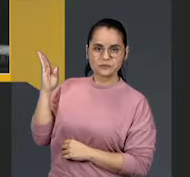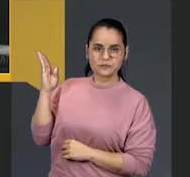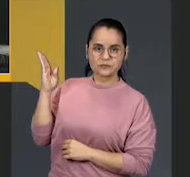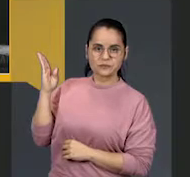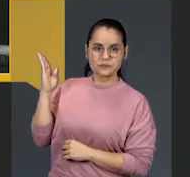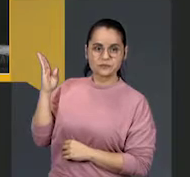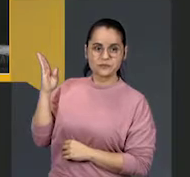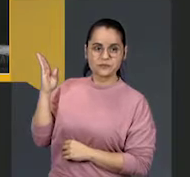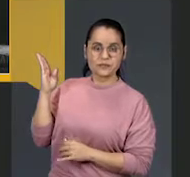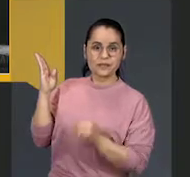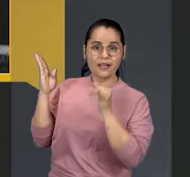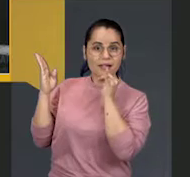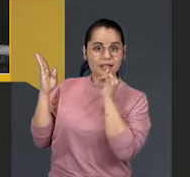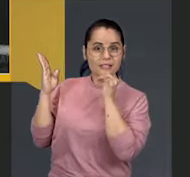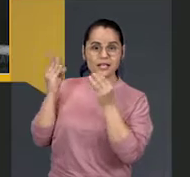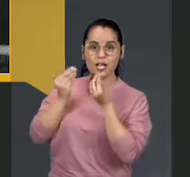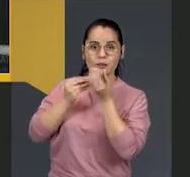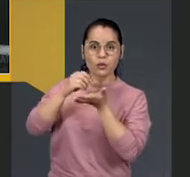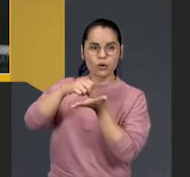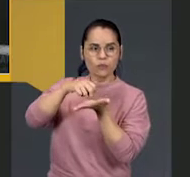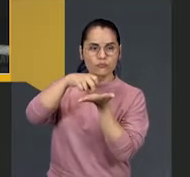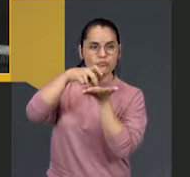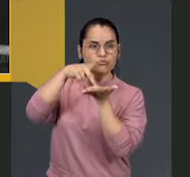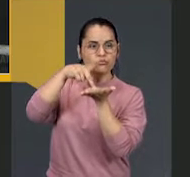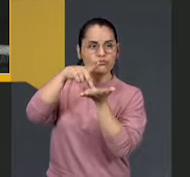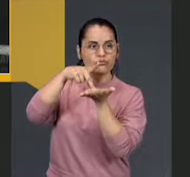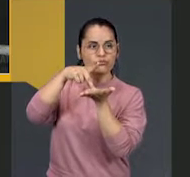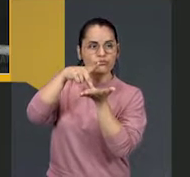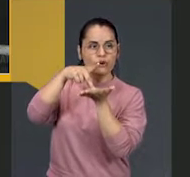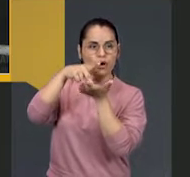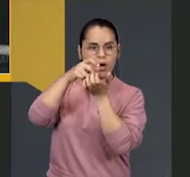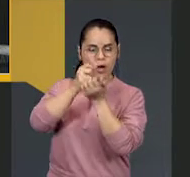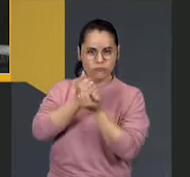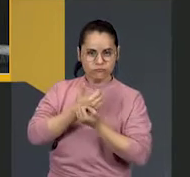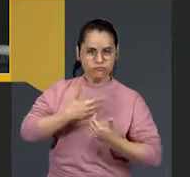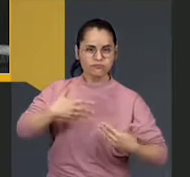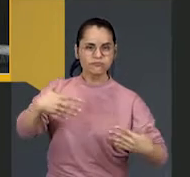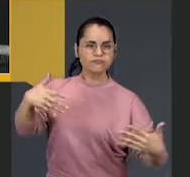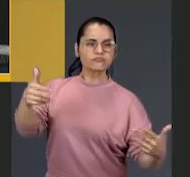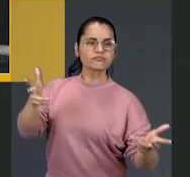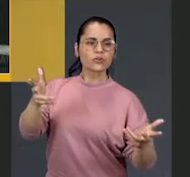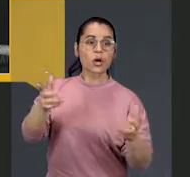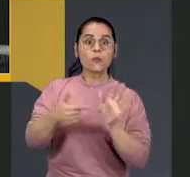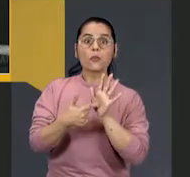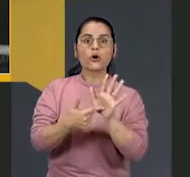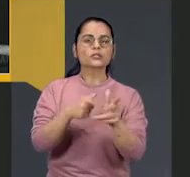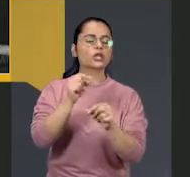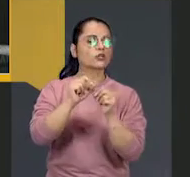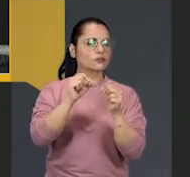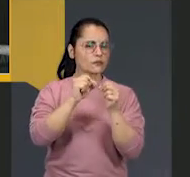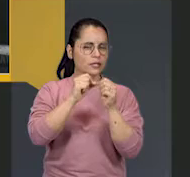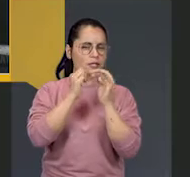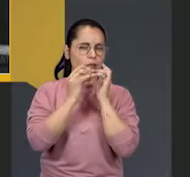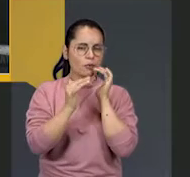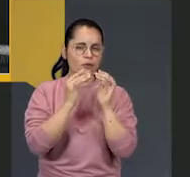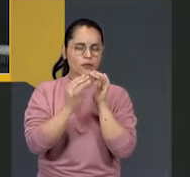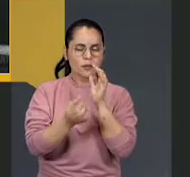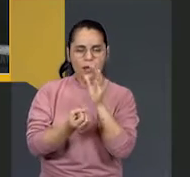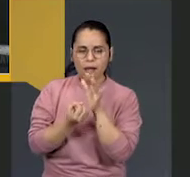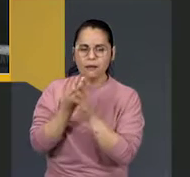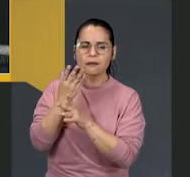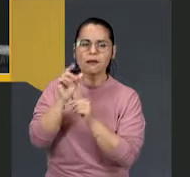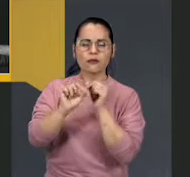um exemplo de uma bailarina que está em um modelo aí de cinesfera, fazendo seus movimentos,